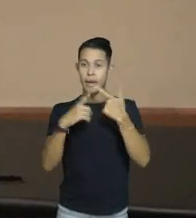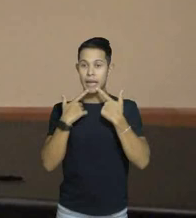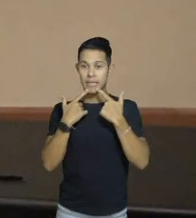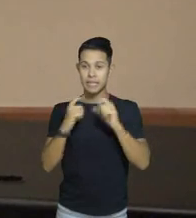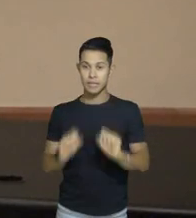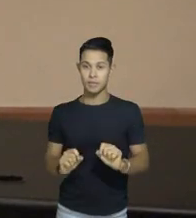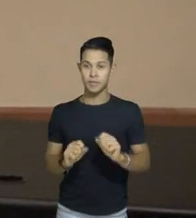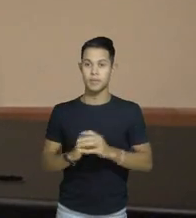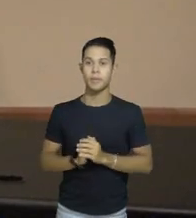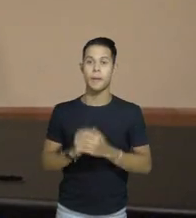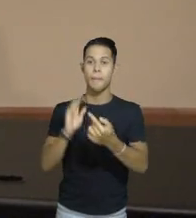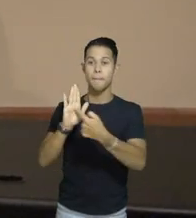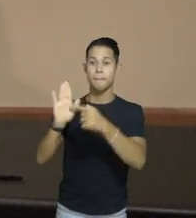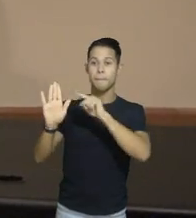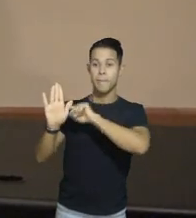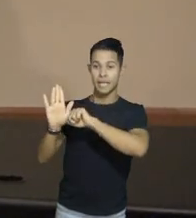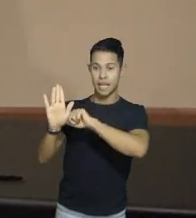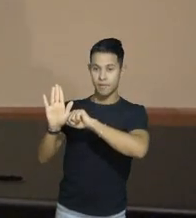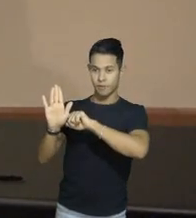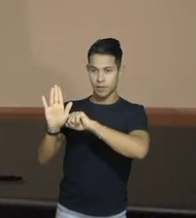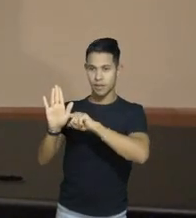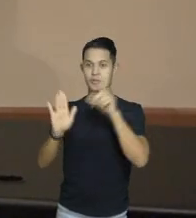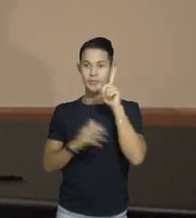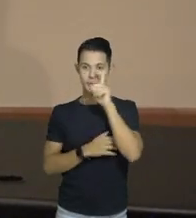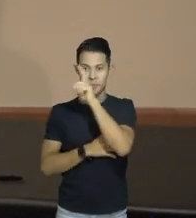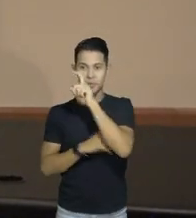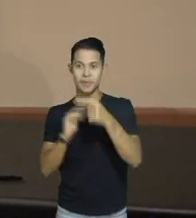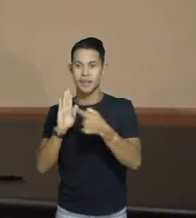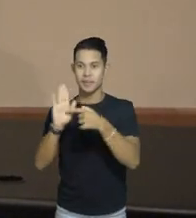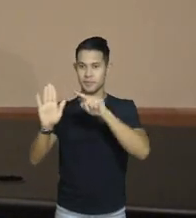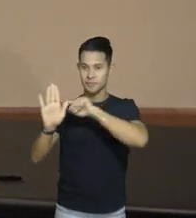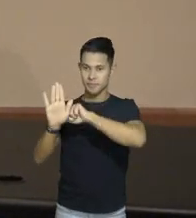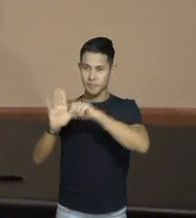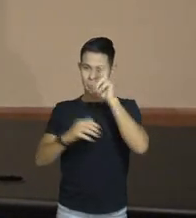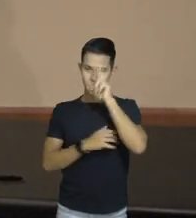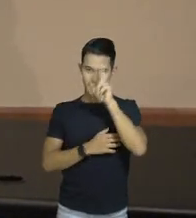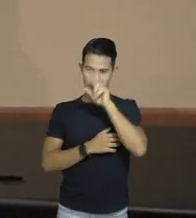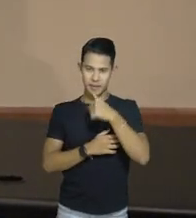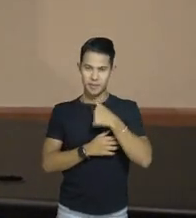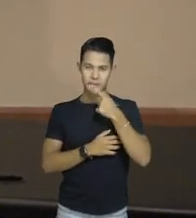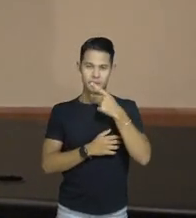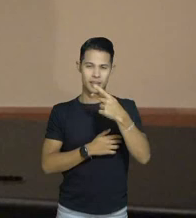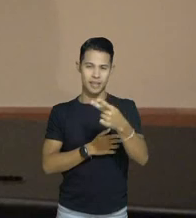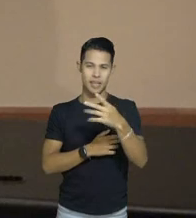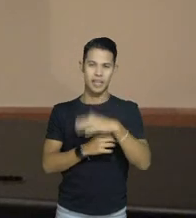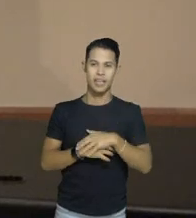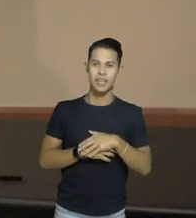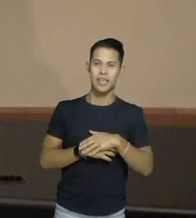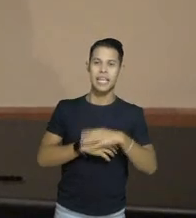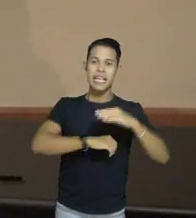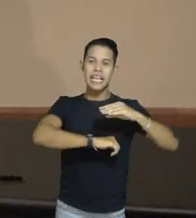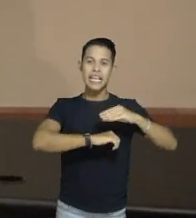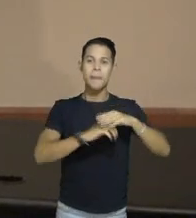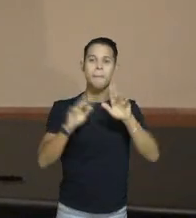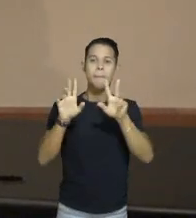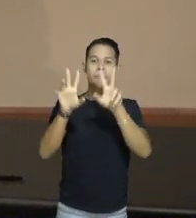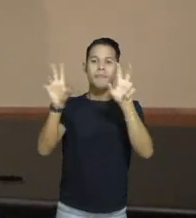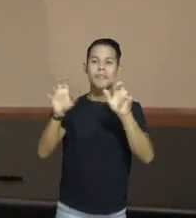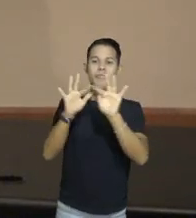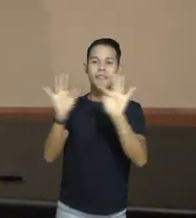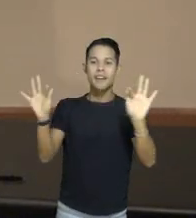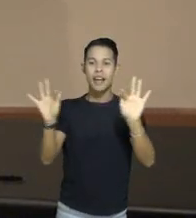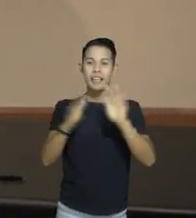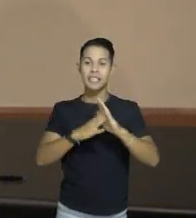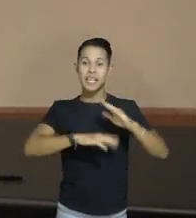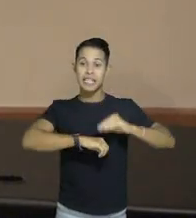Metáforas, dificuldade de lidar com metáforas. Então, o que eu falei antes, tirar o pai da forca, engolir um sapo. Ah, acertei na